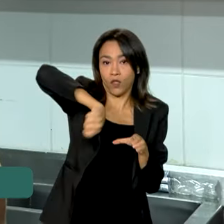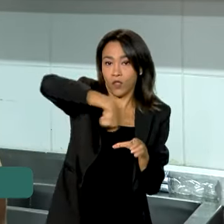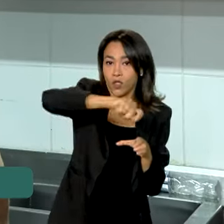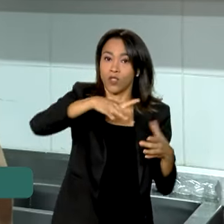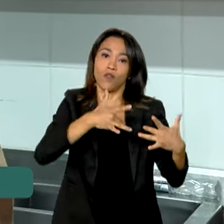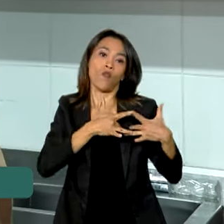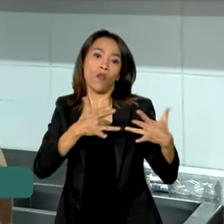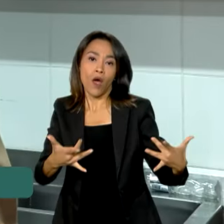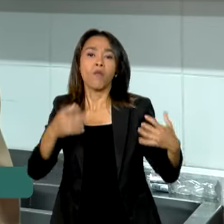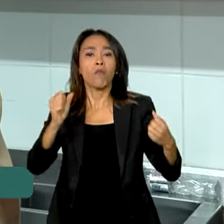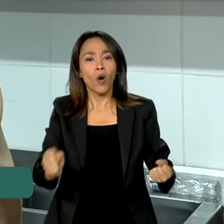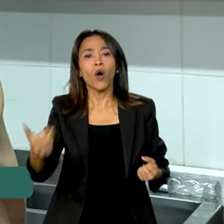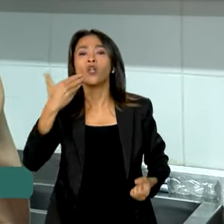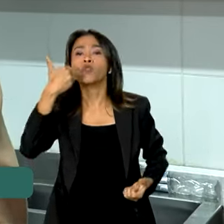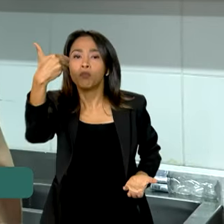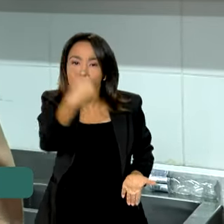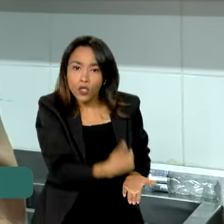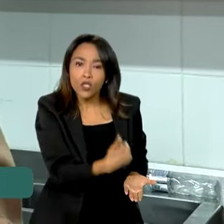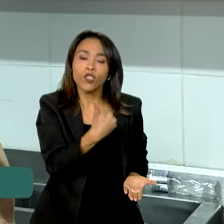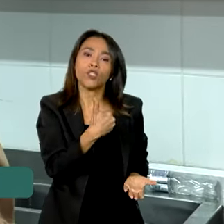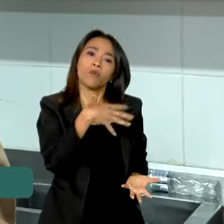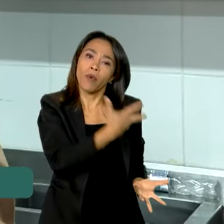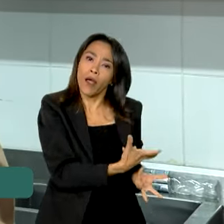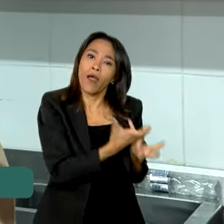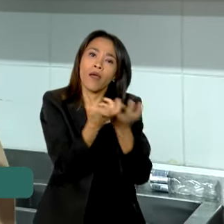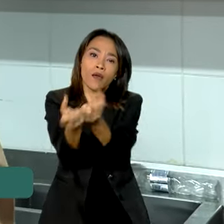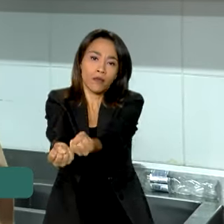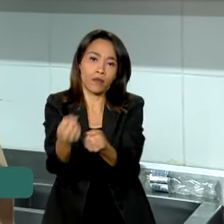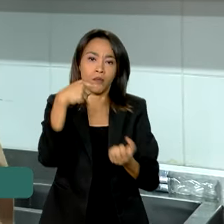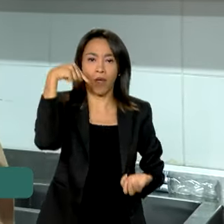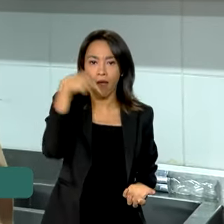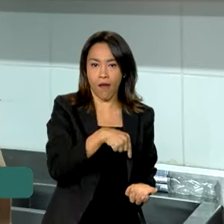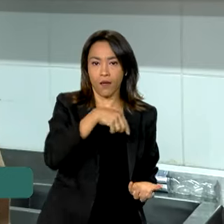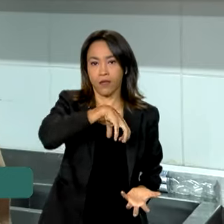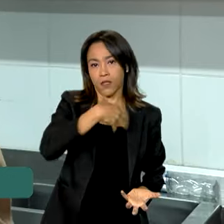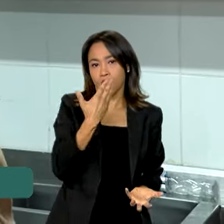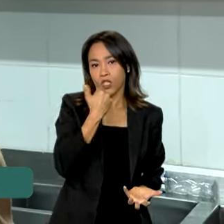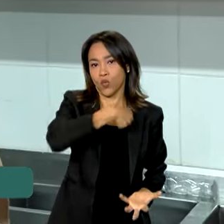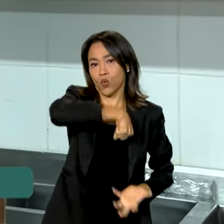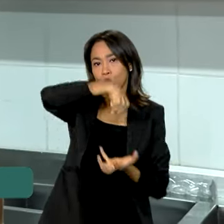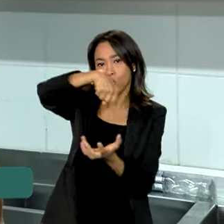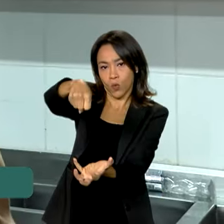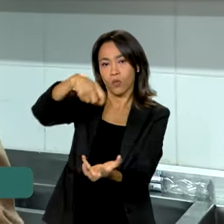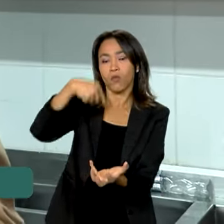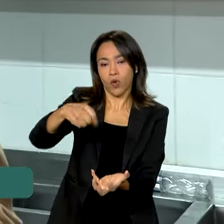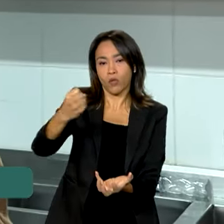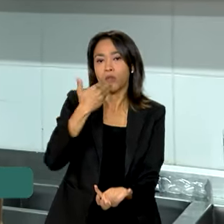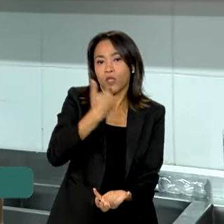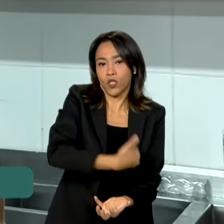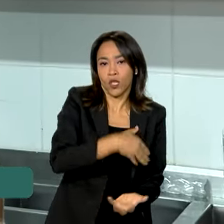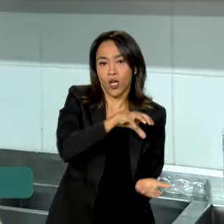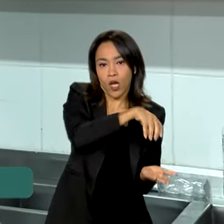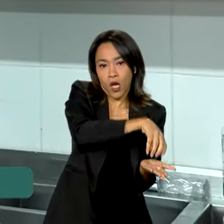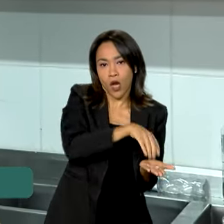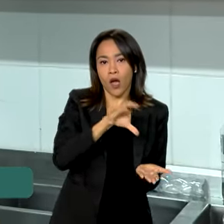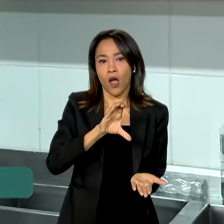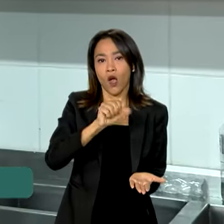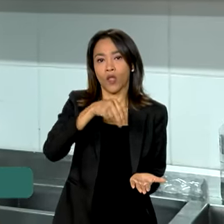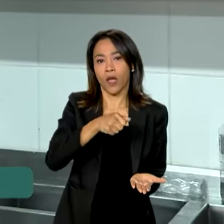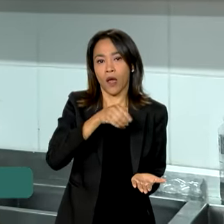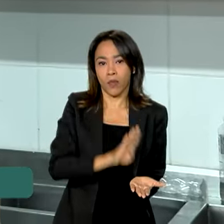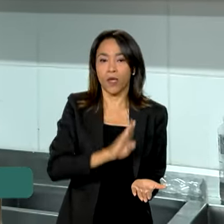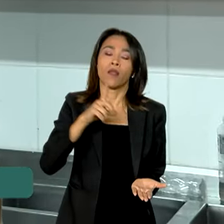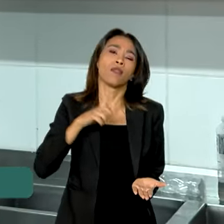podem pedir a Conab aí para receber essas cestas. E olha, o governo federal tem atuado em diversas frentes aqui no Rio Grande do